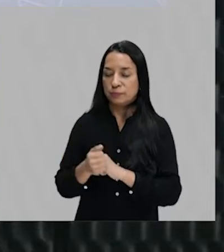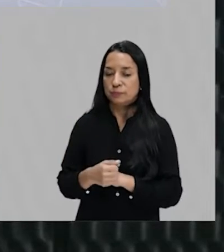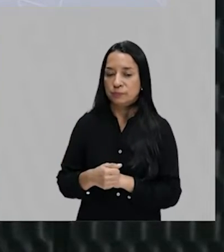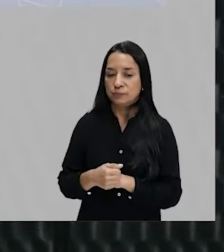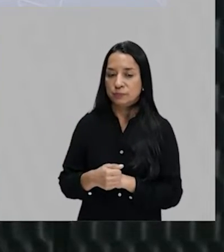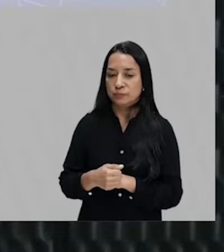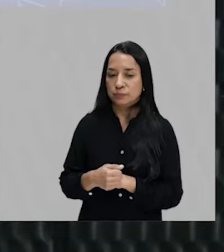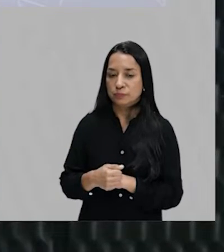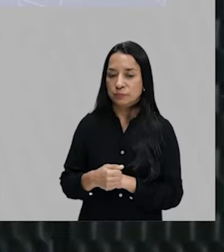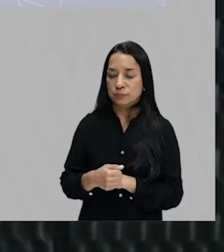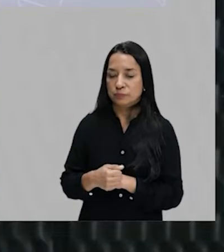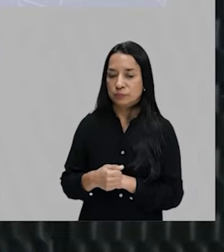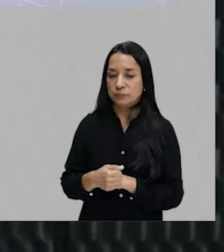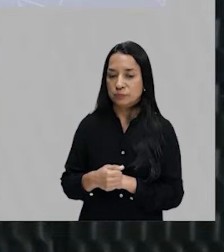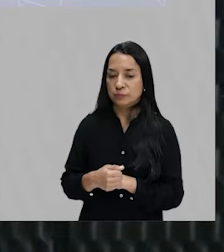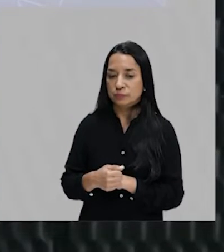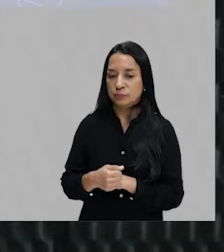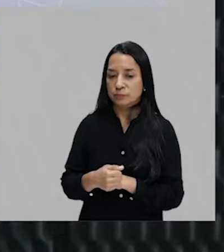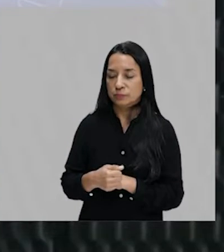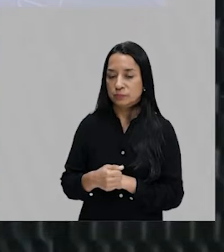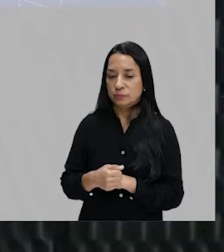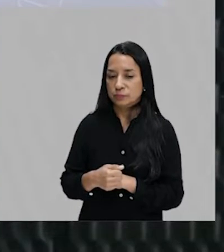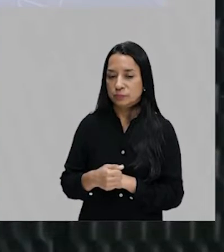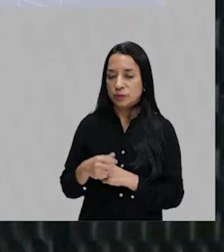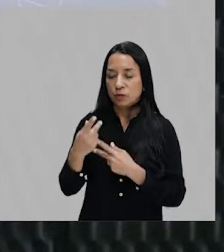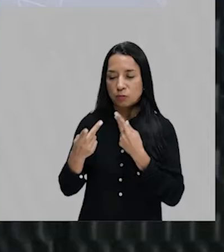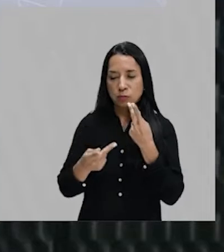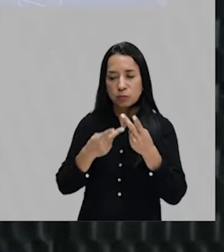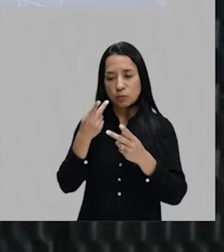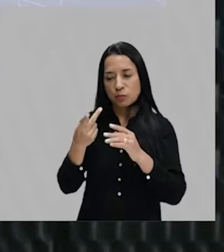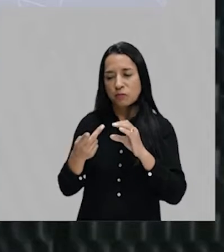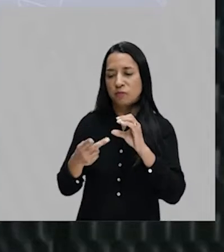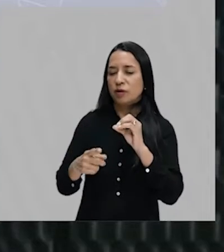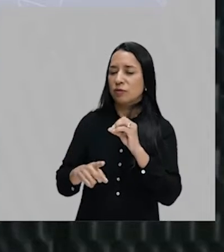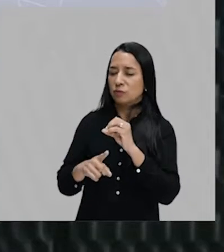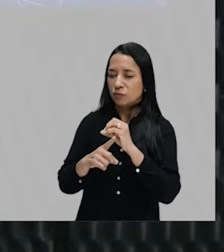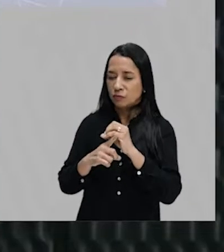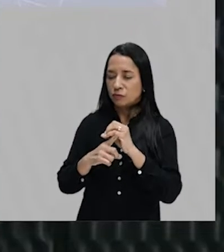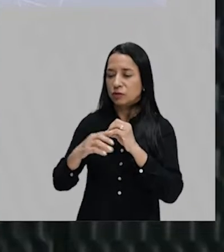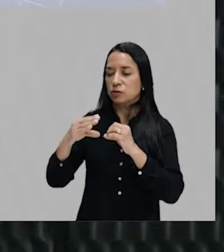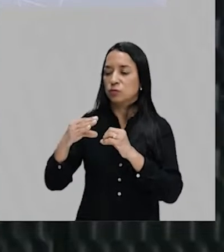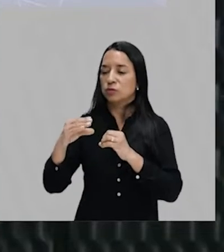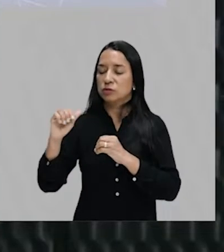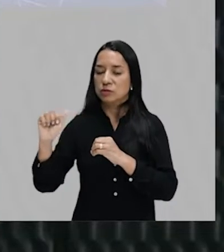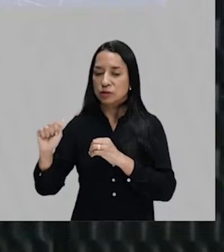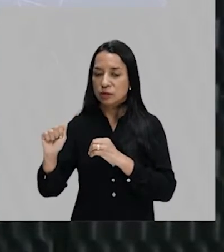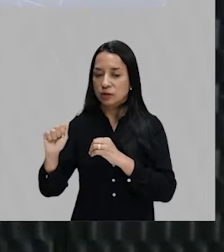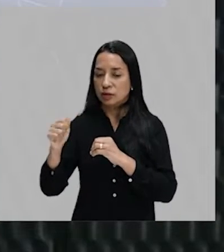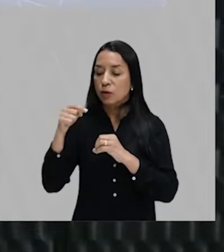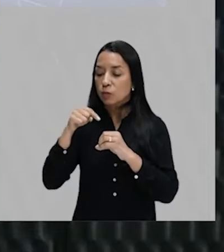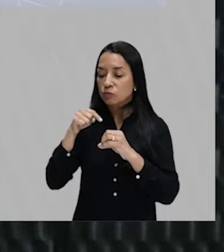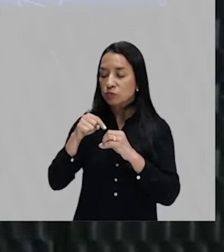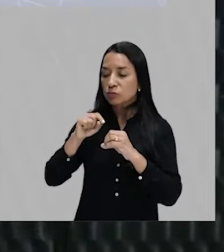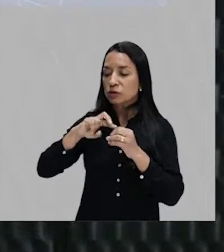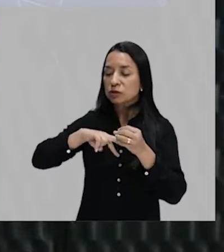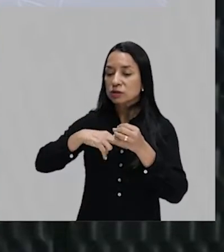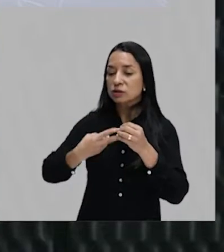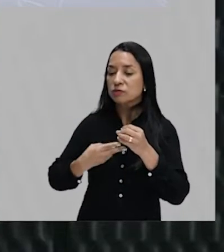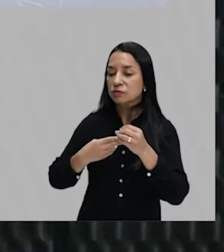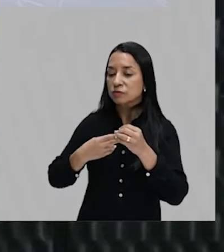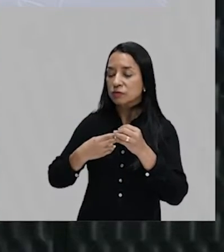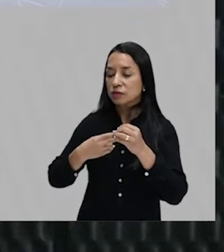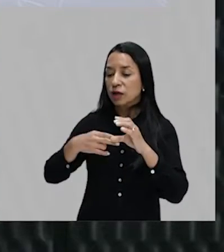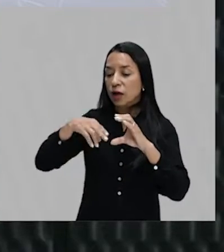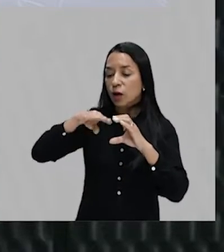Me desculpa só que é a primeira quando eu falo que o vazio está conte ganhar o vazio é subconjunto